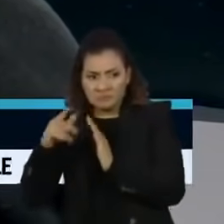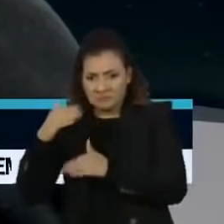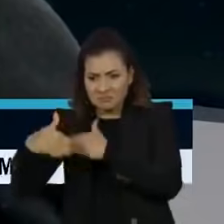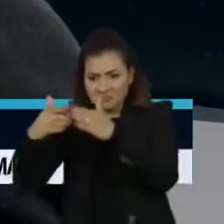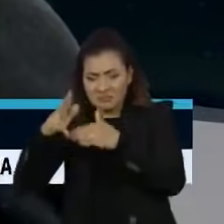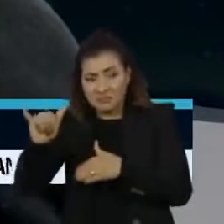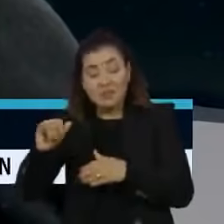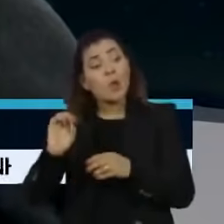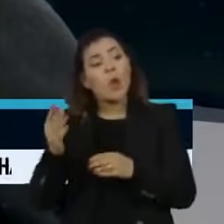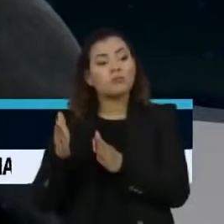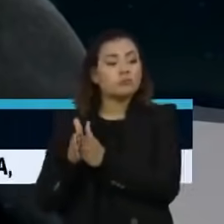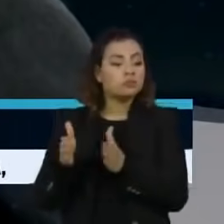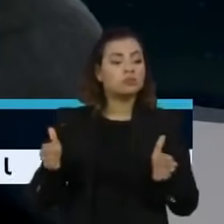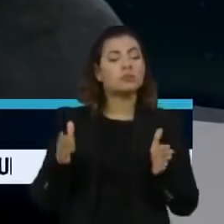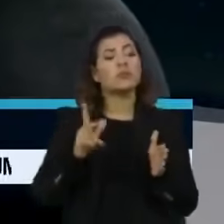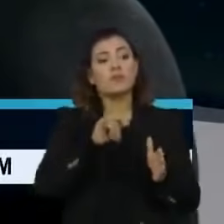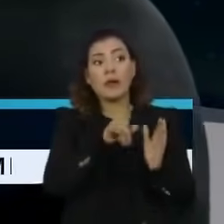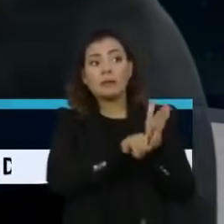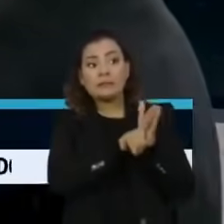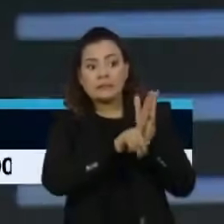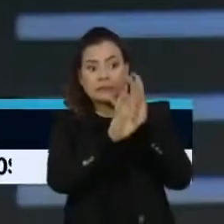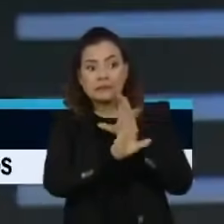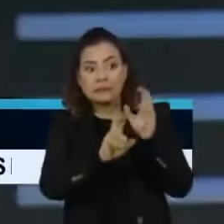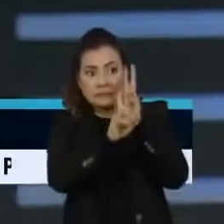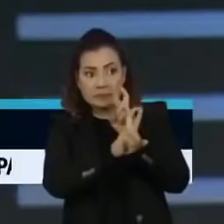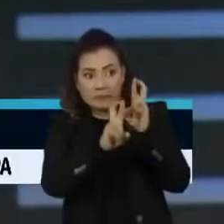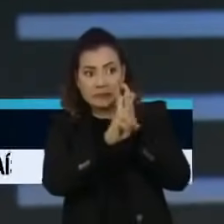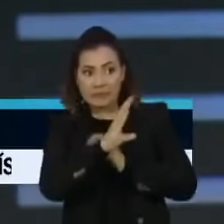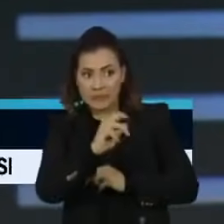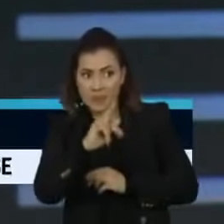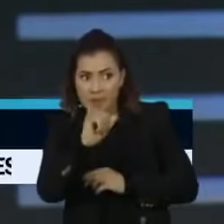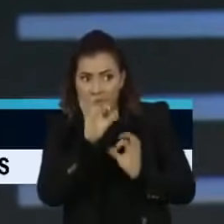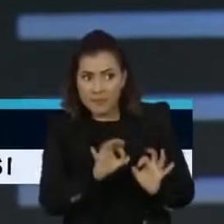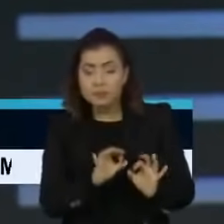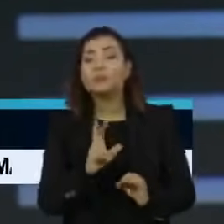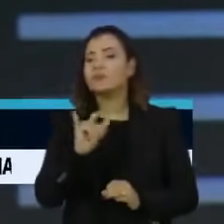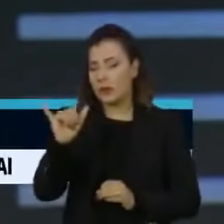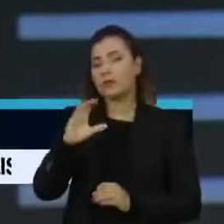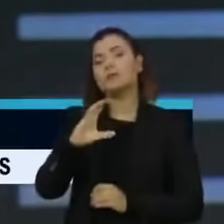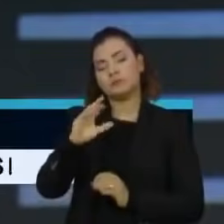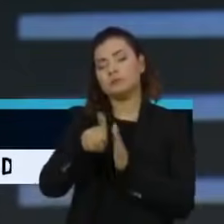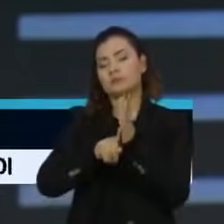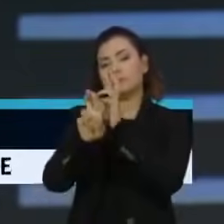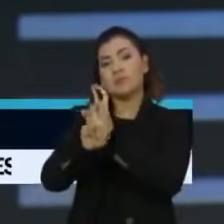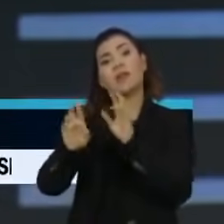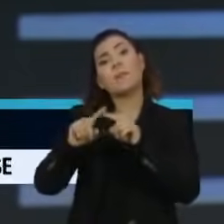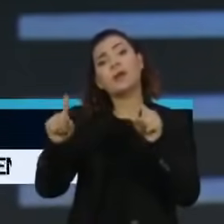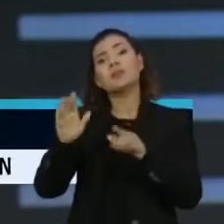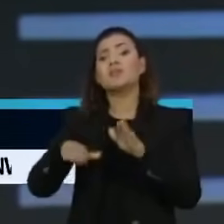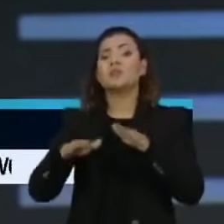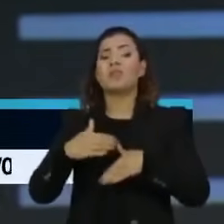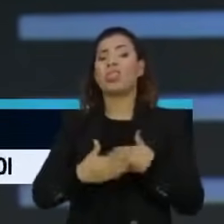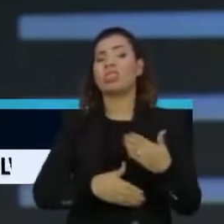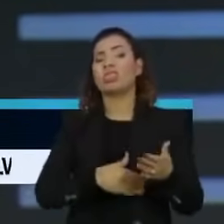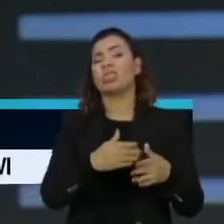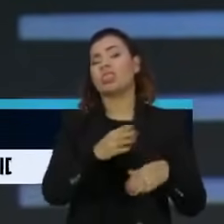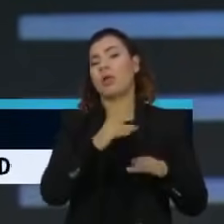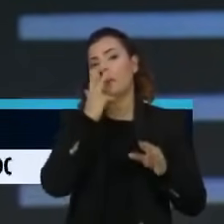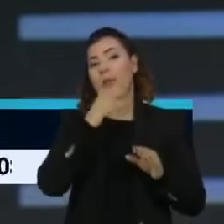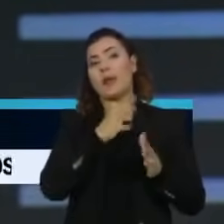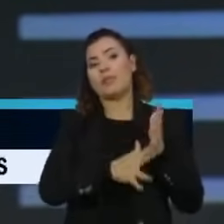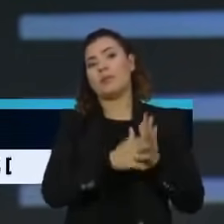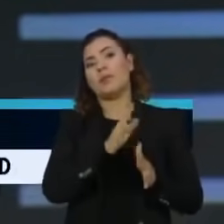momento para frente acertei vai acontecer realmente não é provável que você podia aconteça bazar acontecendo pode ter tartaruga no meio